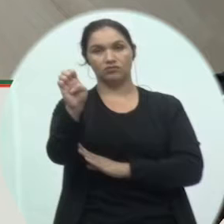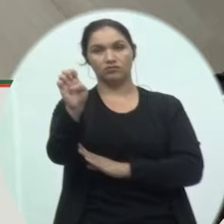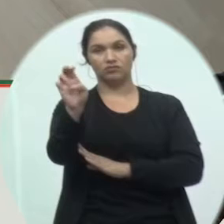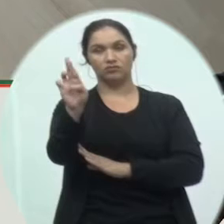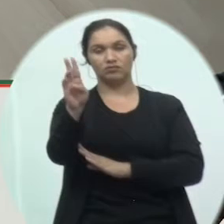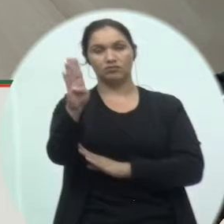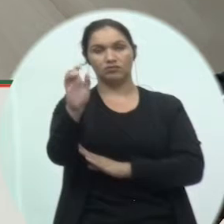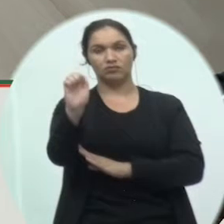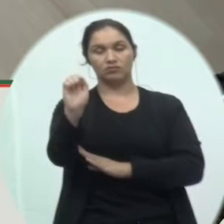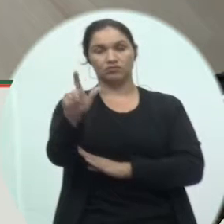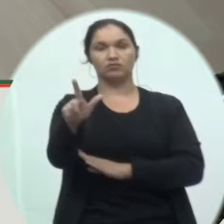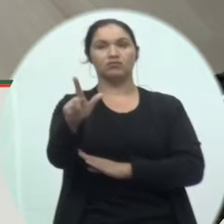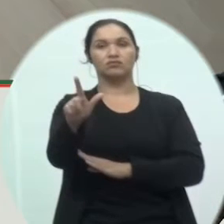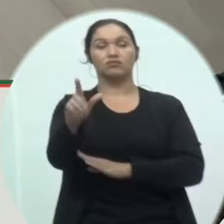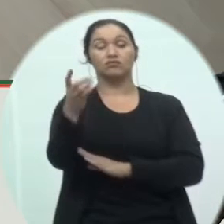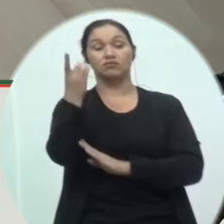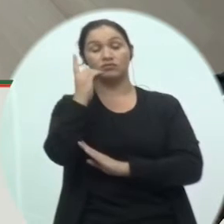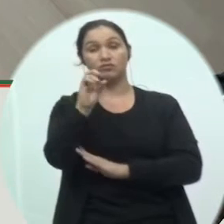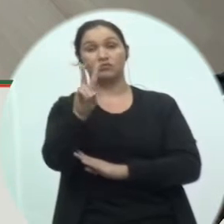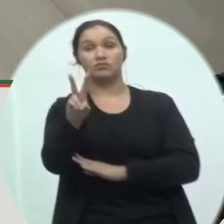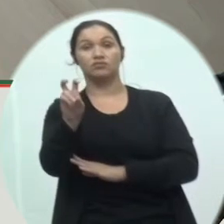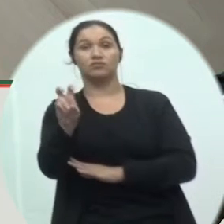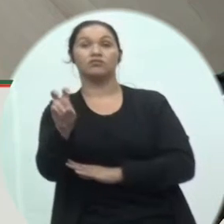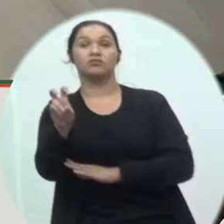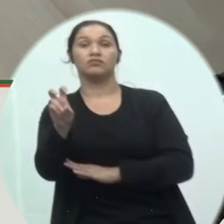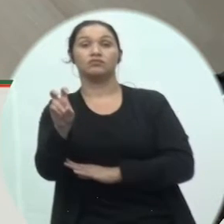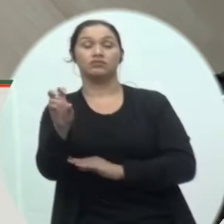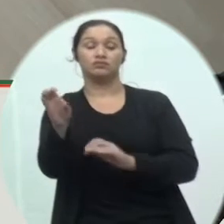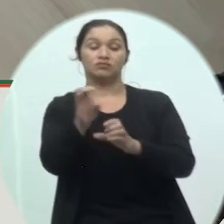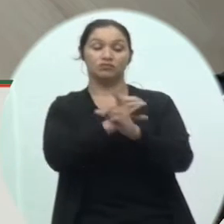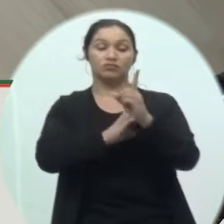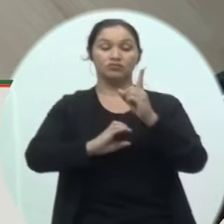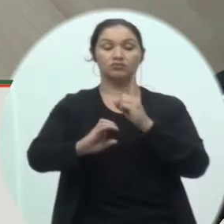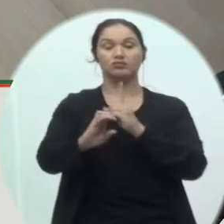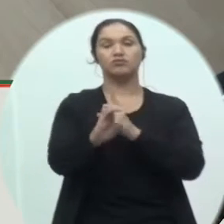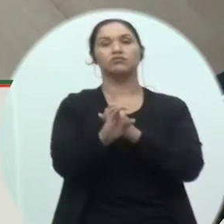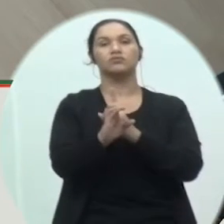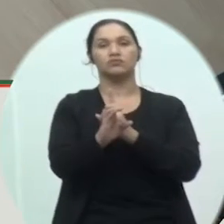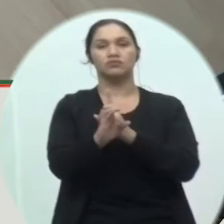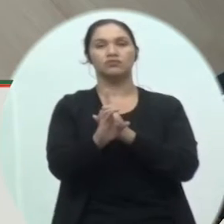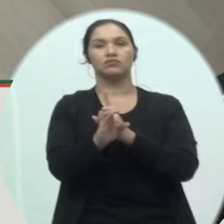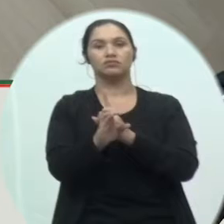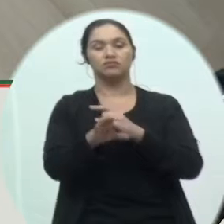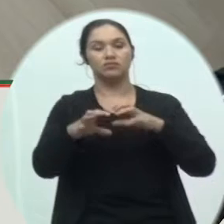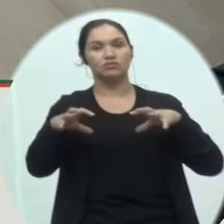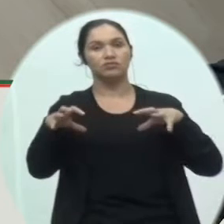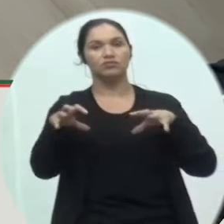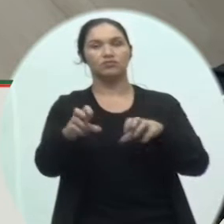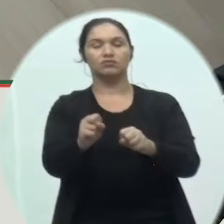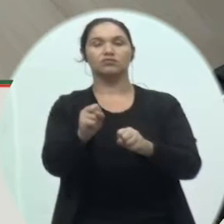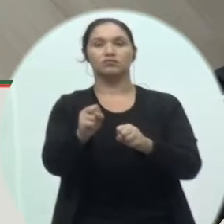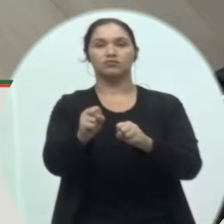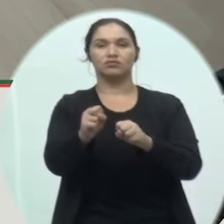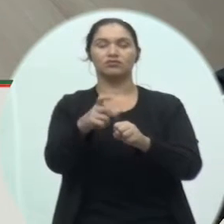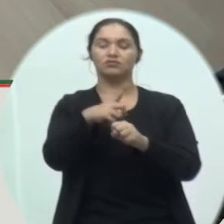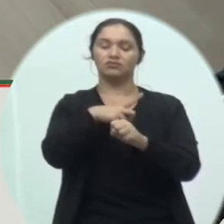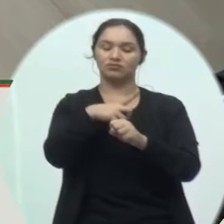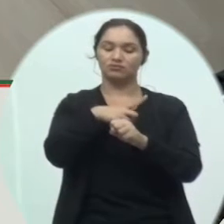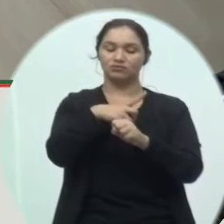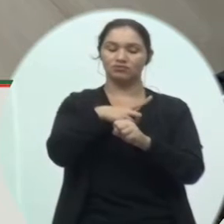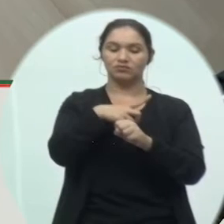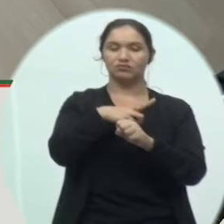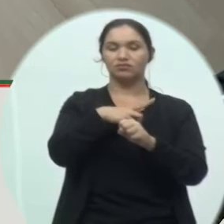seguinte, 25 de março, em culto solene, abrilhantado por inúmeros visitantes e pela grata